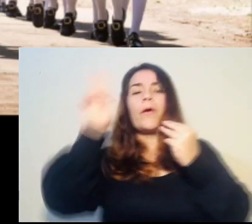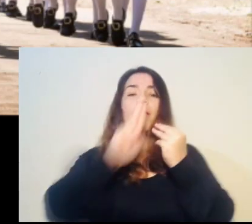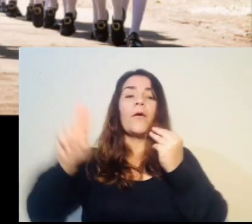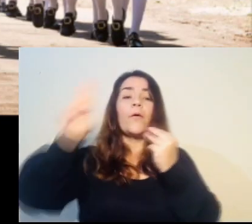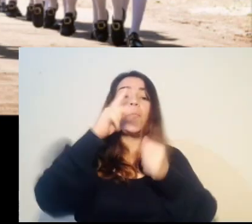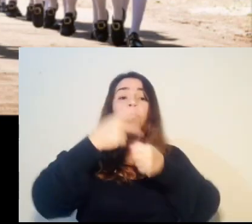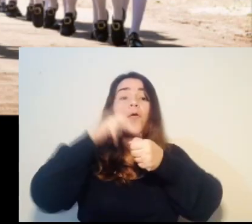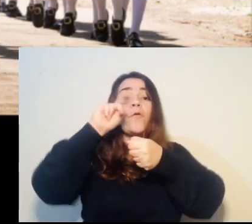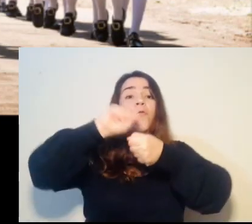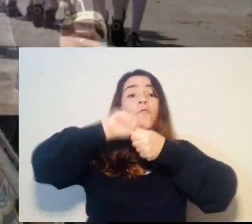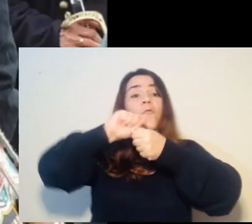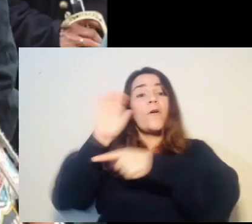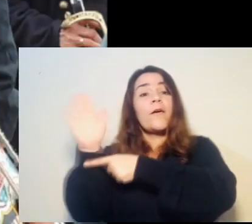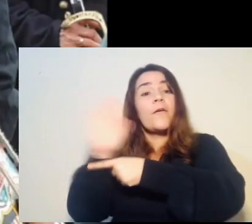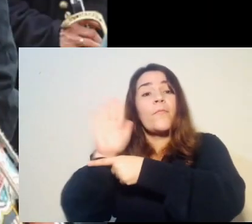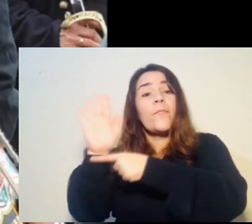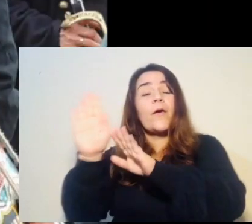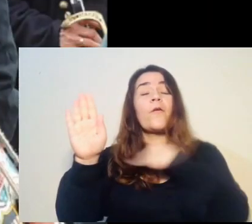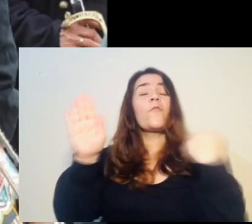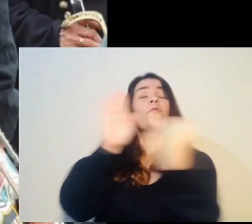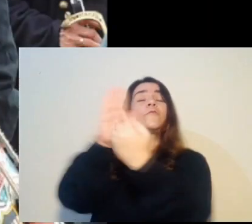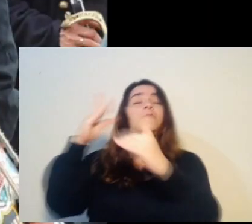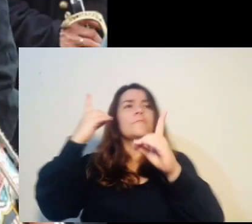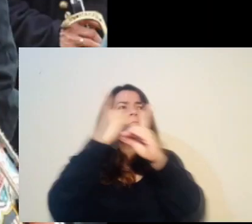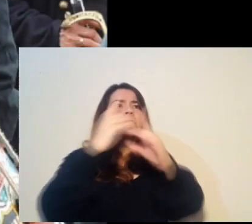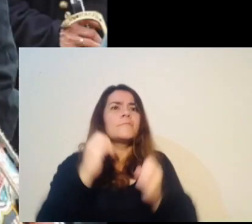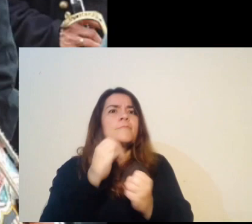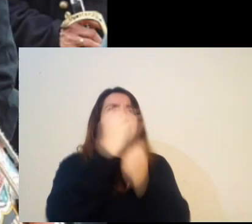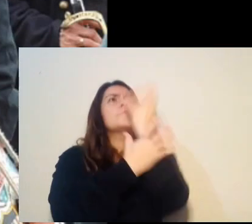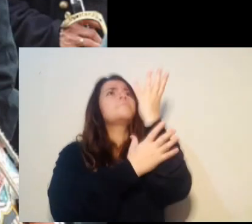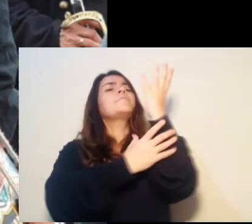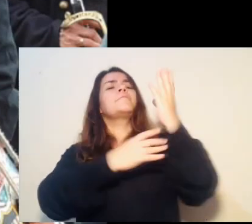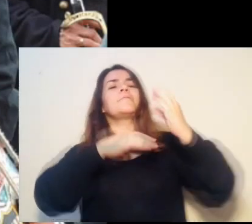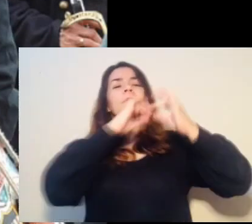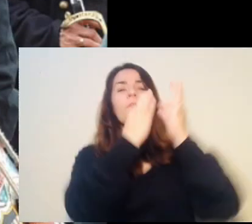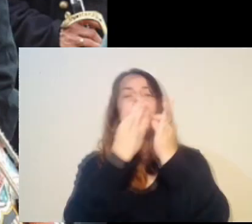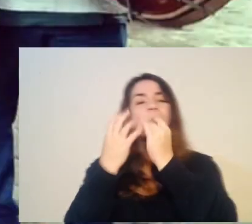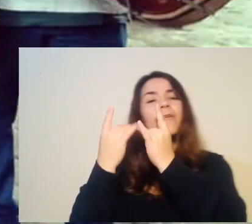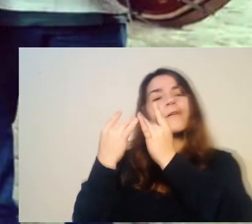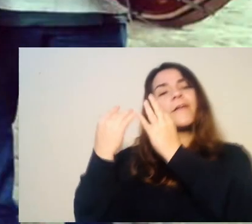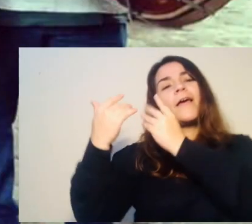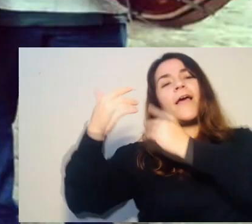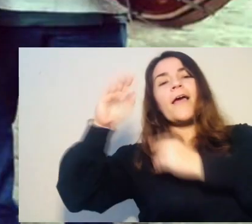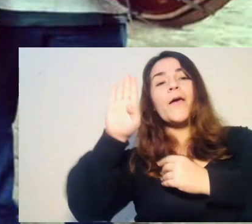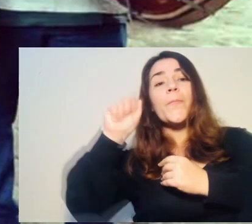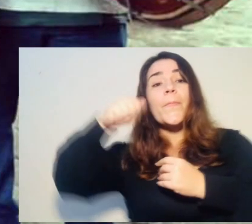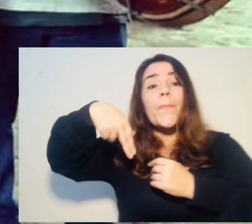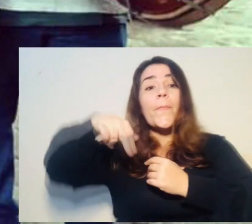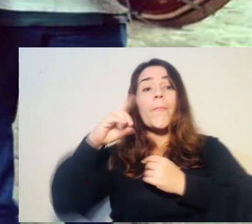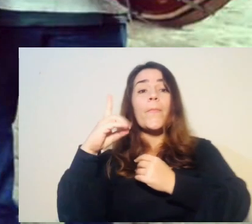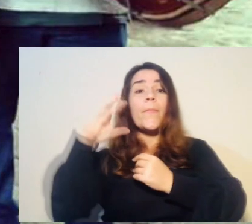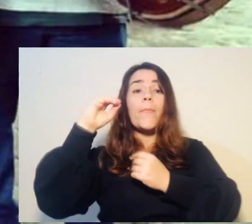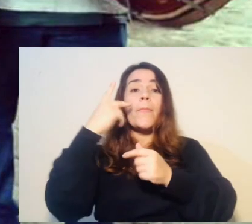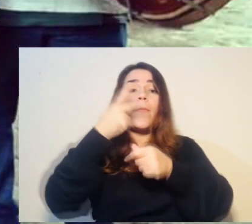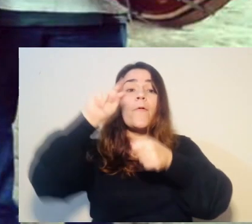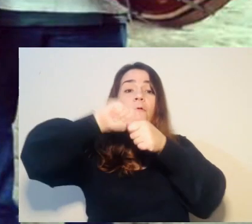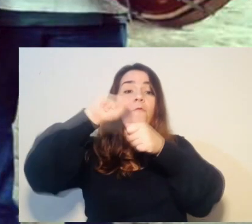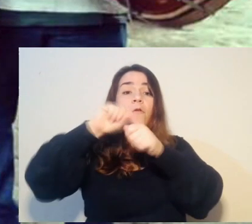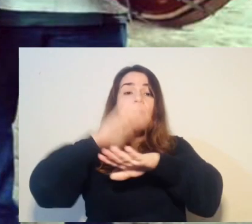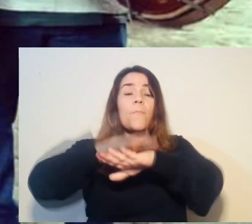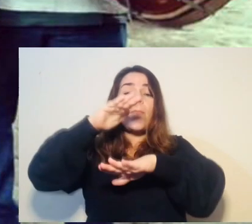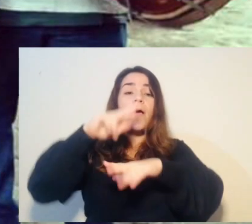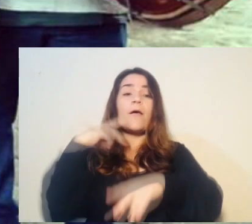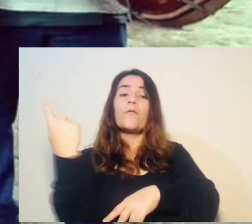flautas utilizadas em bandas marciais. Desse encontro surgiu a estética das bandas de pífano que funcionam